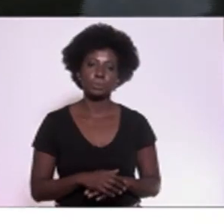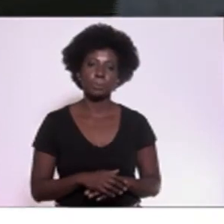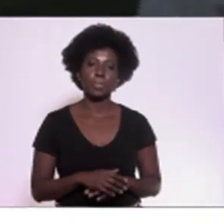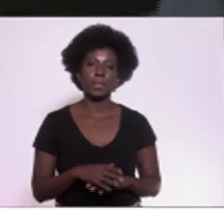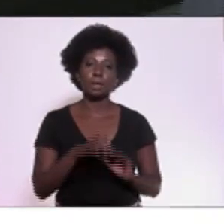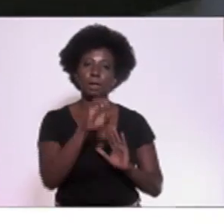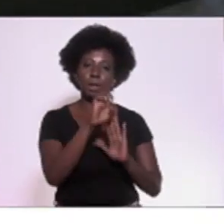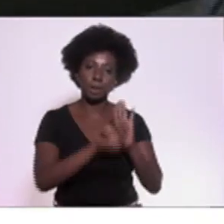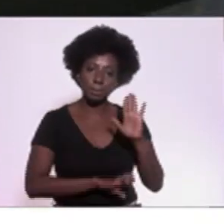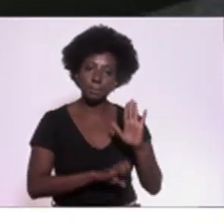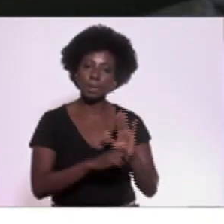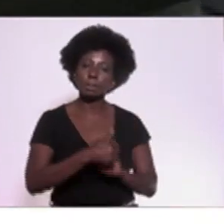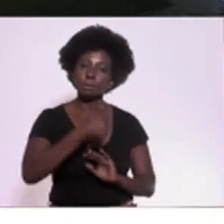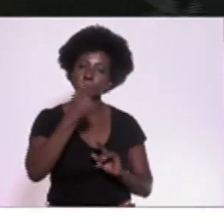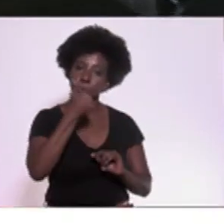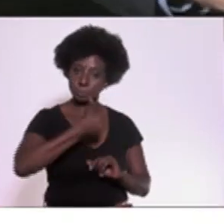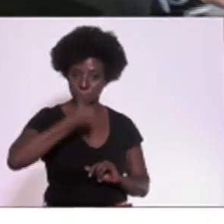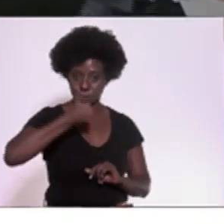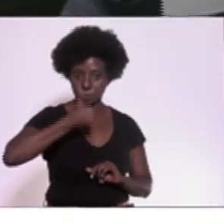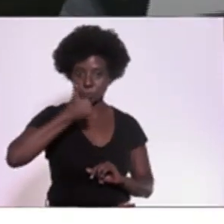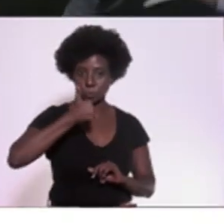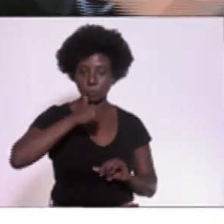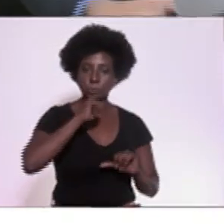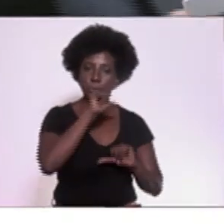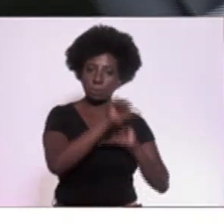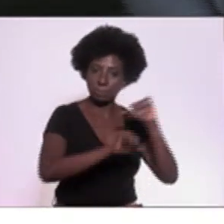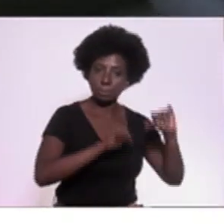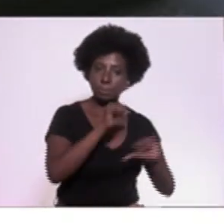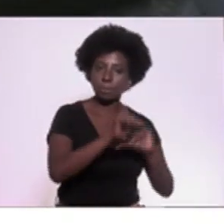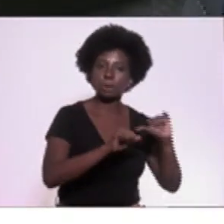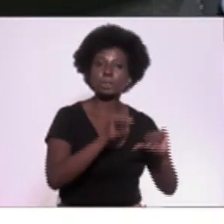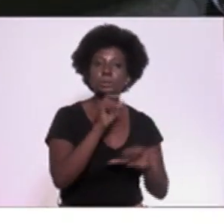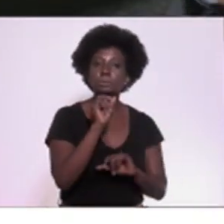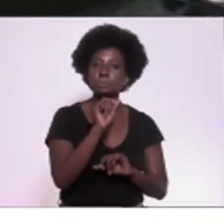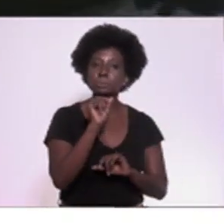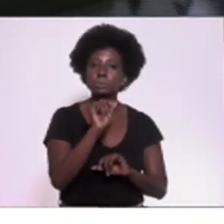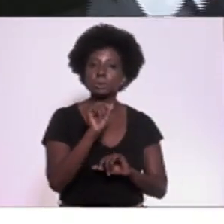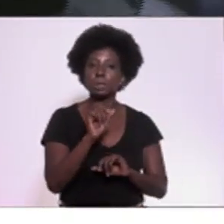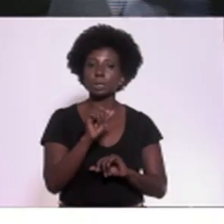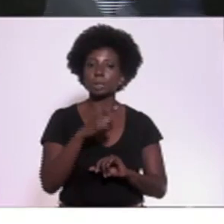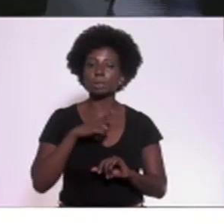emenda modificativa número 1, modifica-se o artigo número 1 do projeto